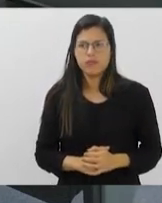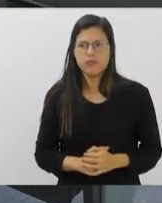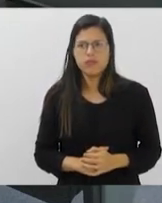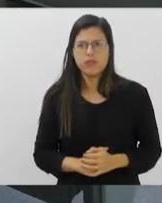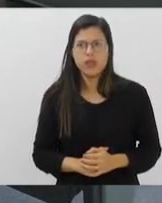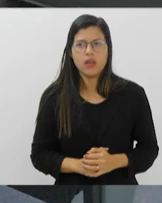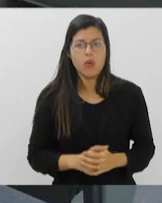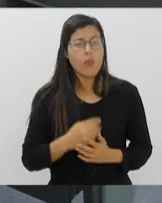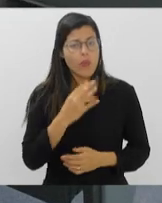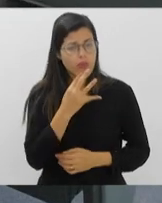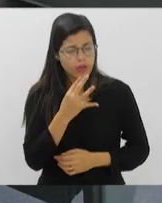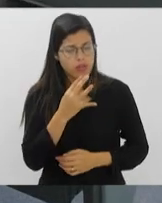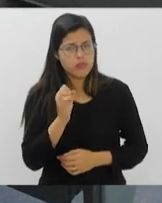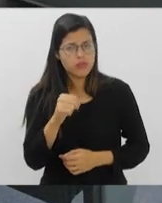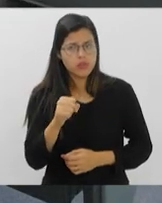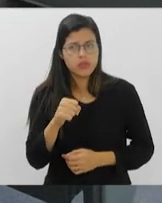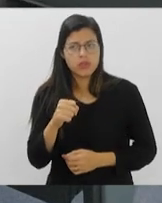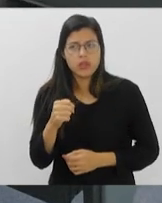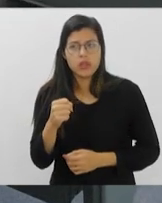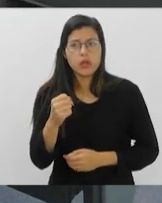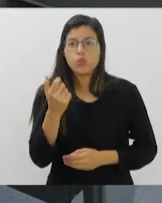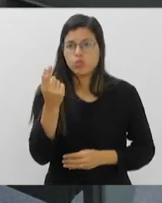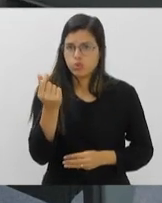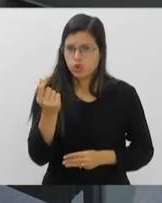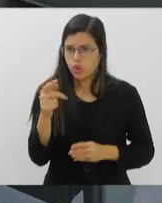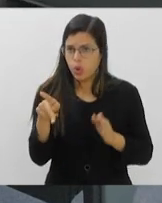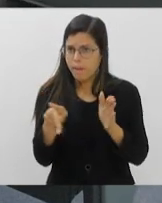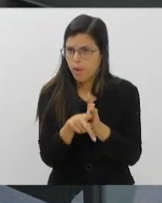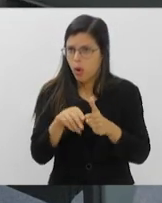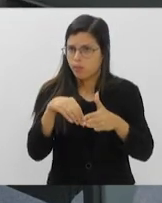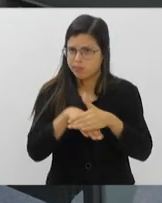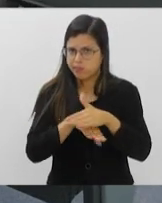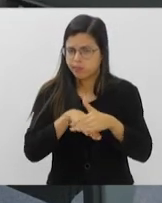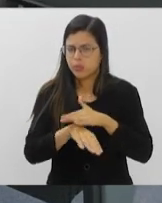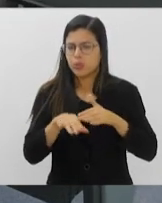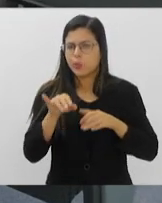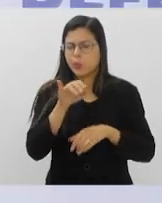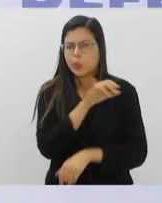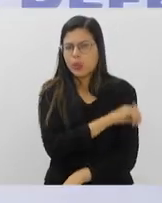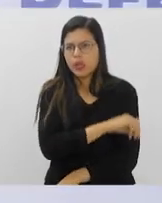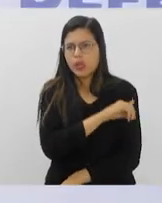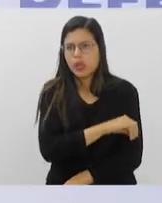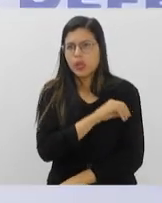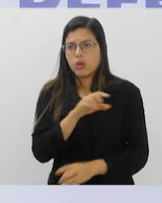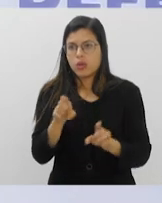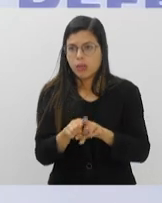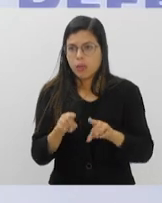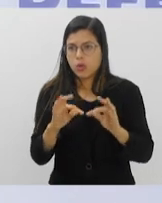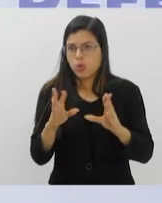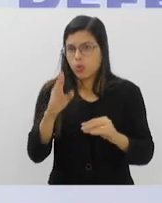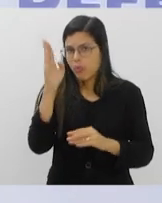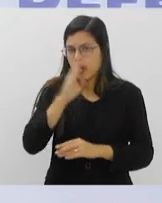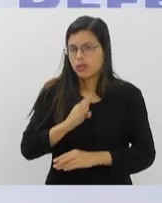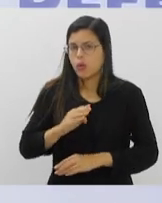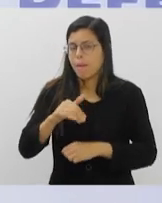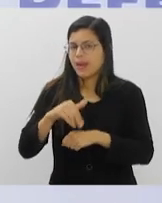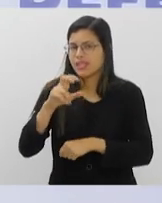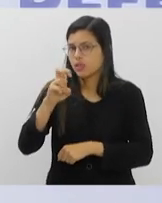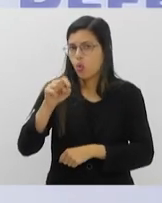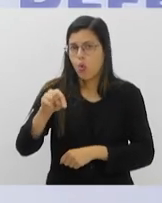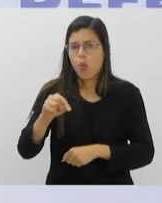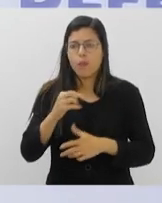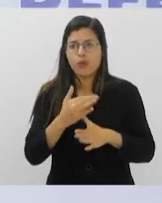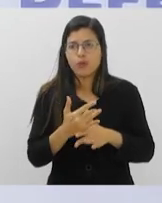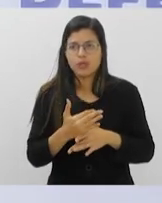conhecimento sim não só dos Fundos do Rio de Janeiro mas né de todo o Brasil nós temos mais de 5.000 municípios e essa é a